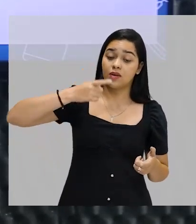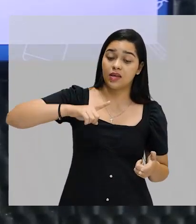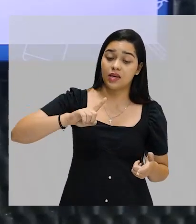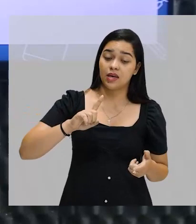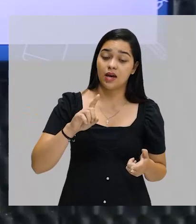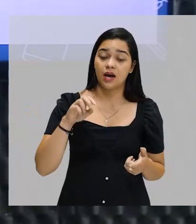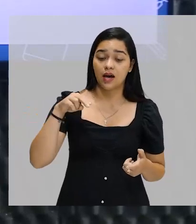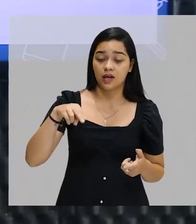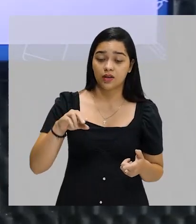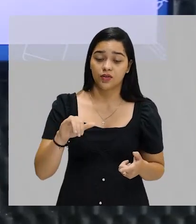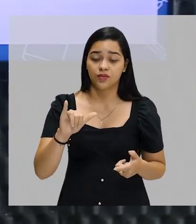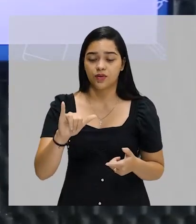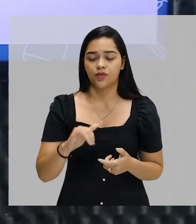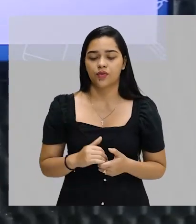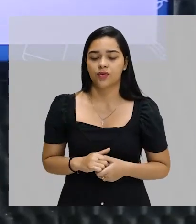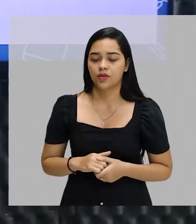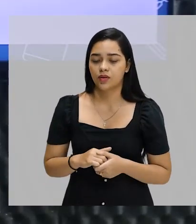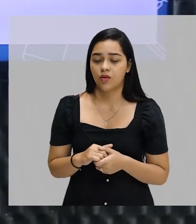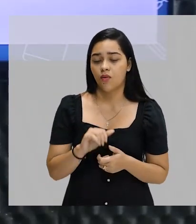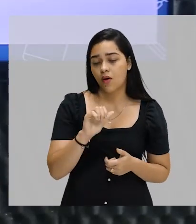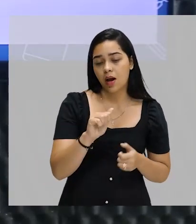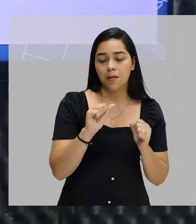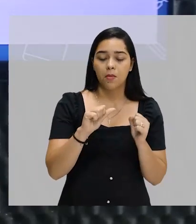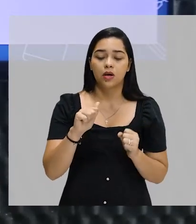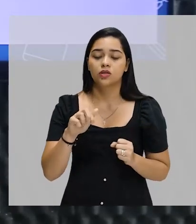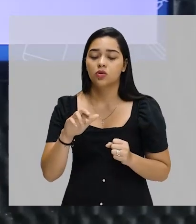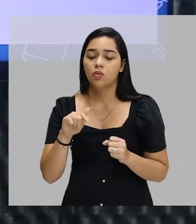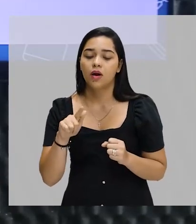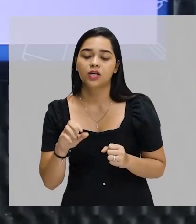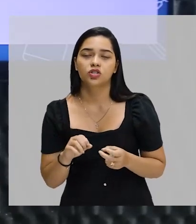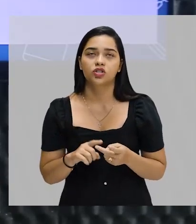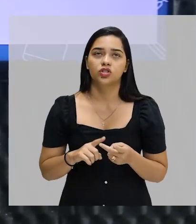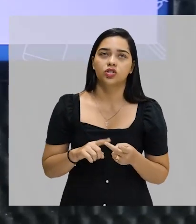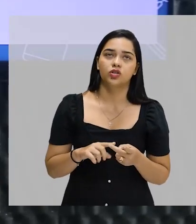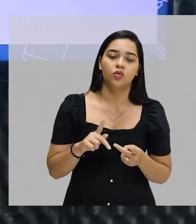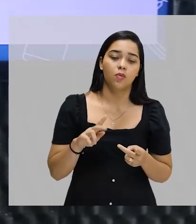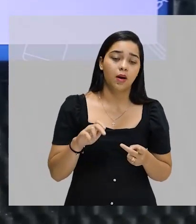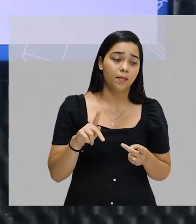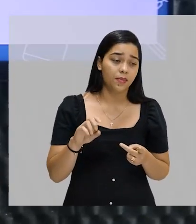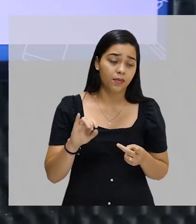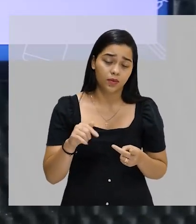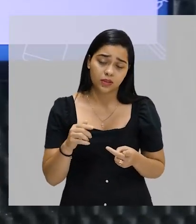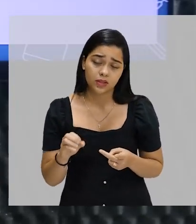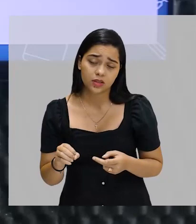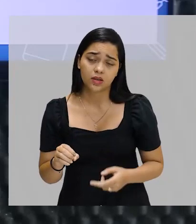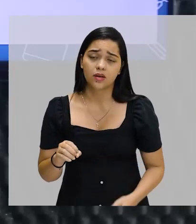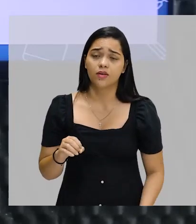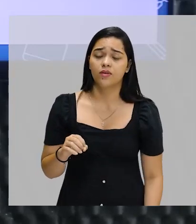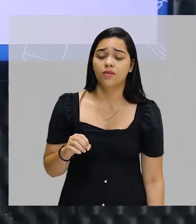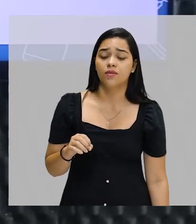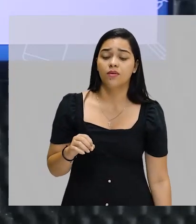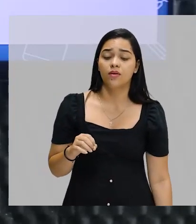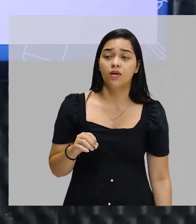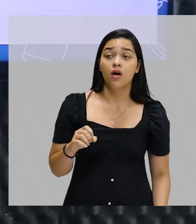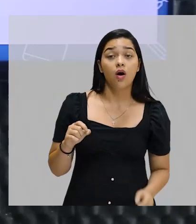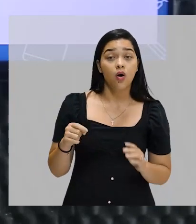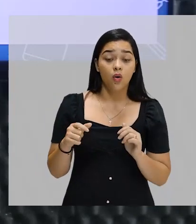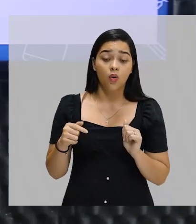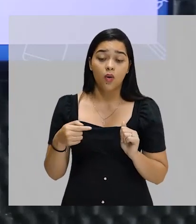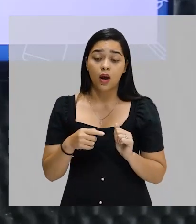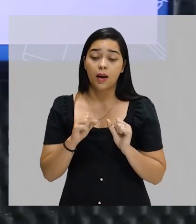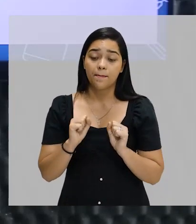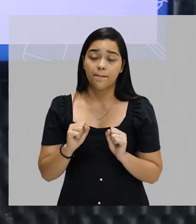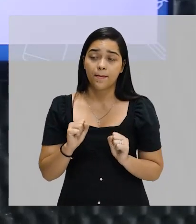York. Olha aqui o a destacado. O a pode ser um artigo, o a pode ser uma preposição e o a pode